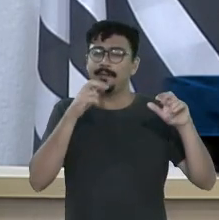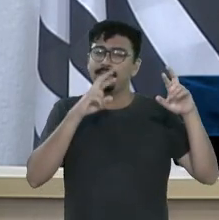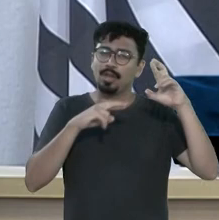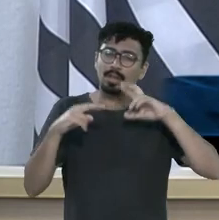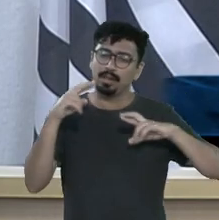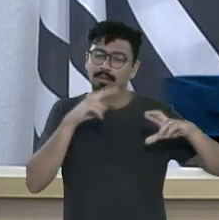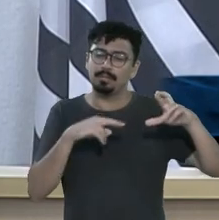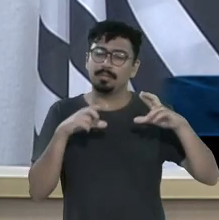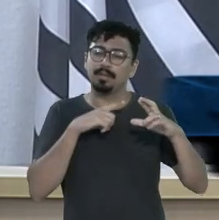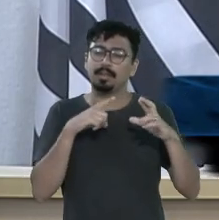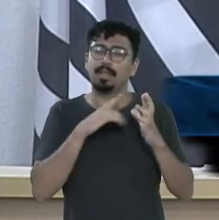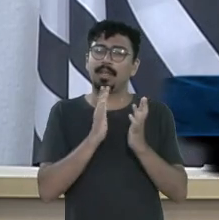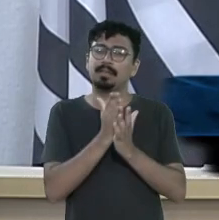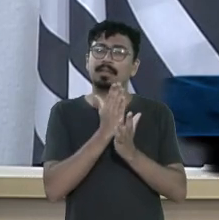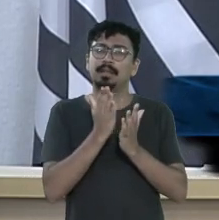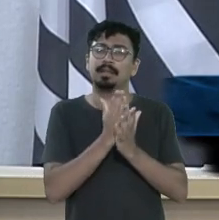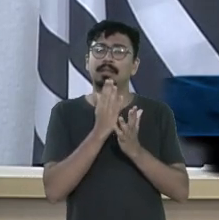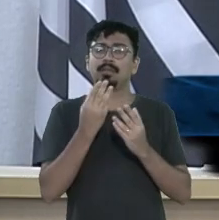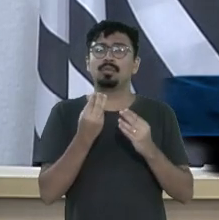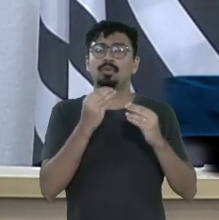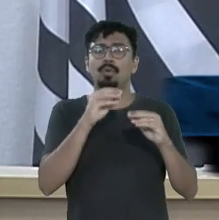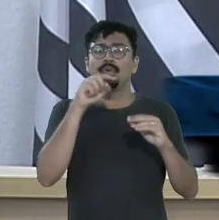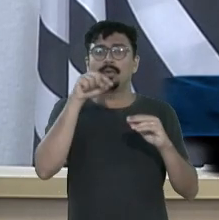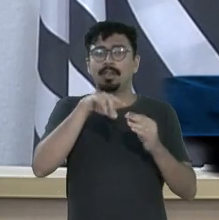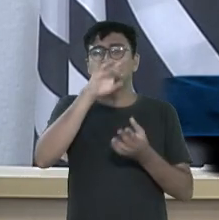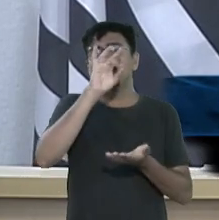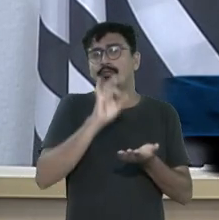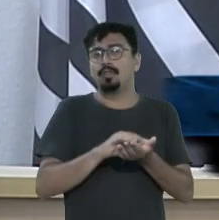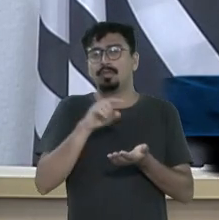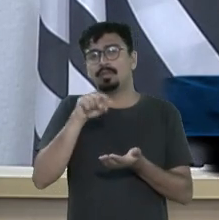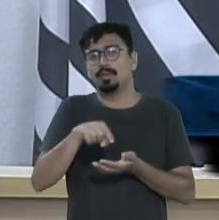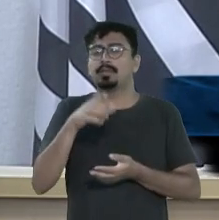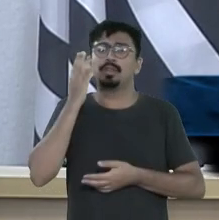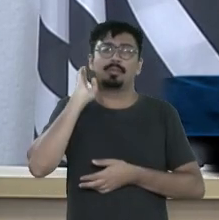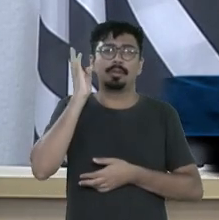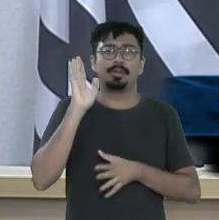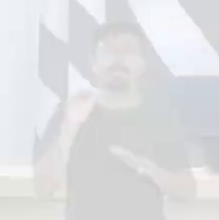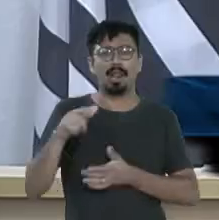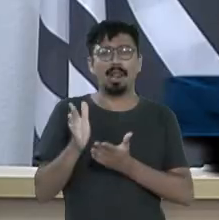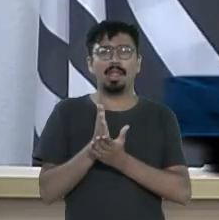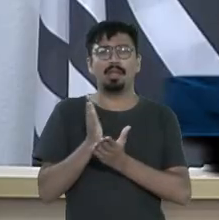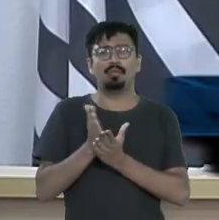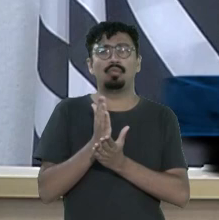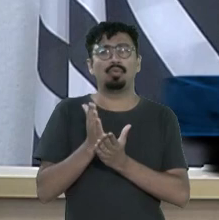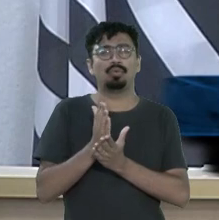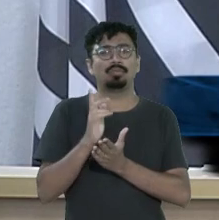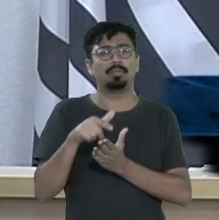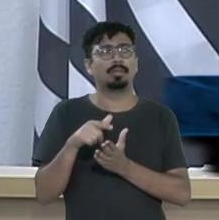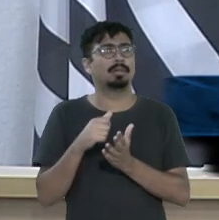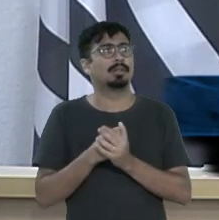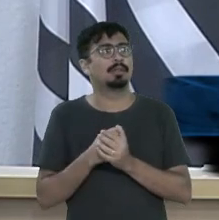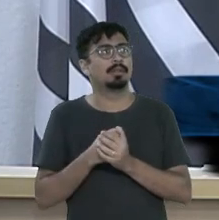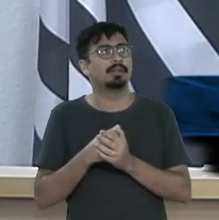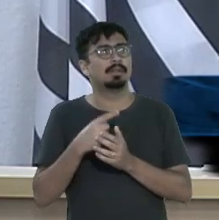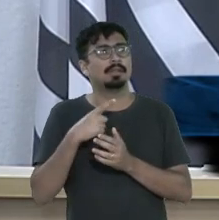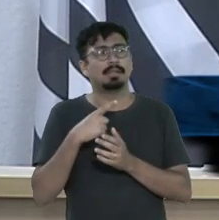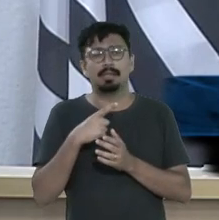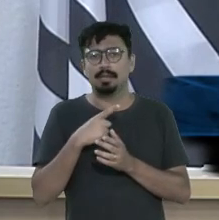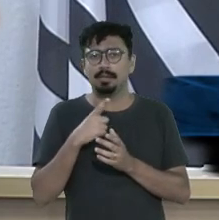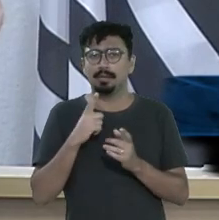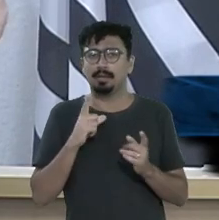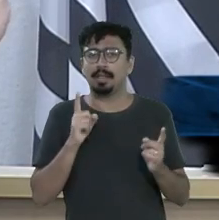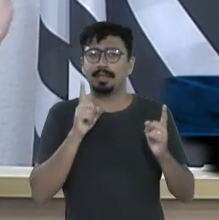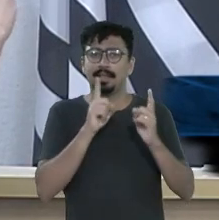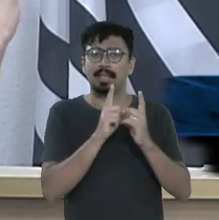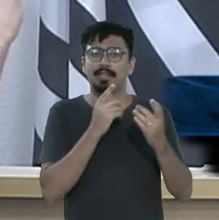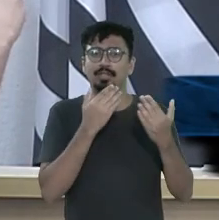essa caderneta seja implementada de vez, né? Então ela foi. A cada atendimento